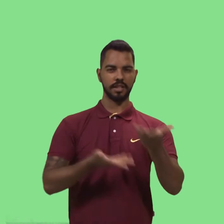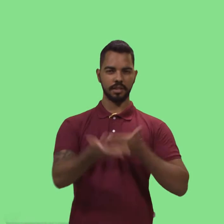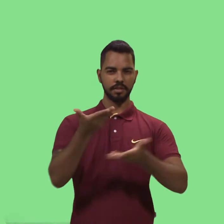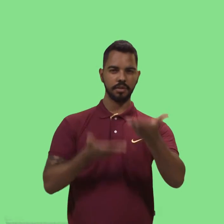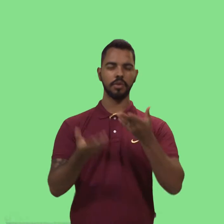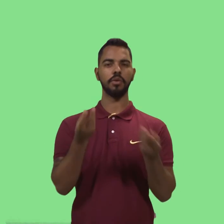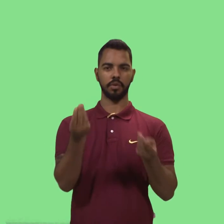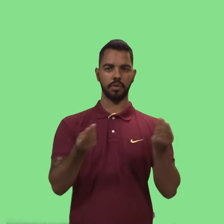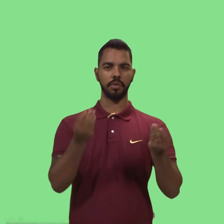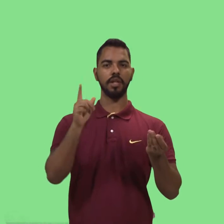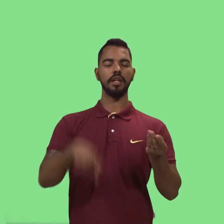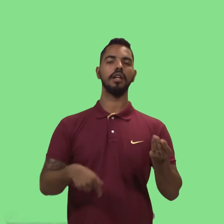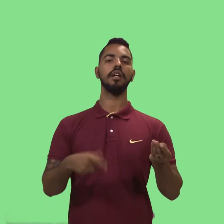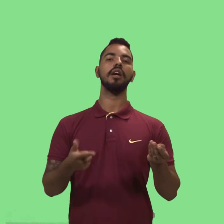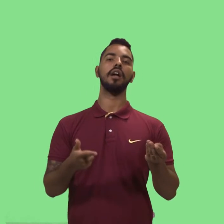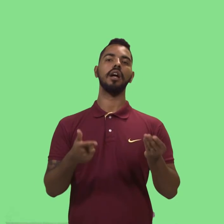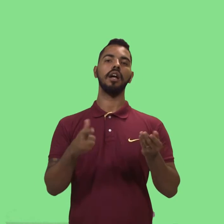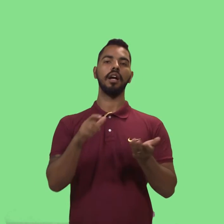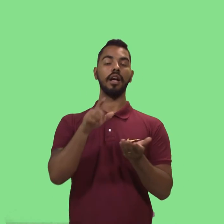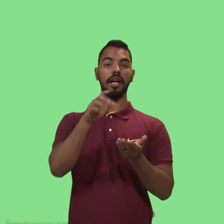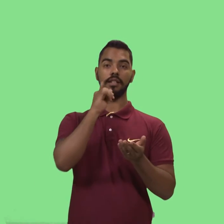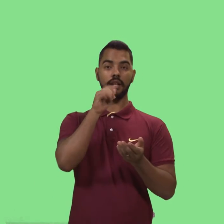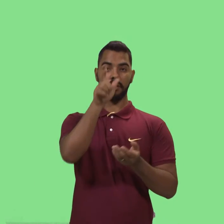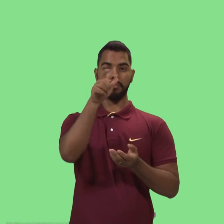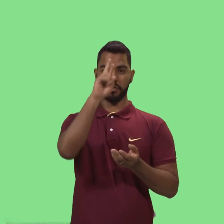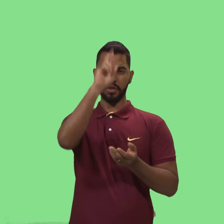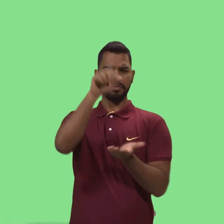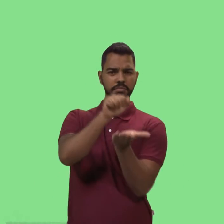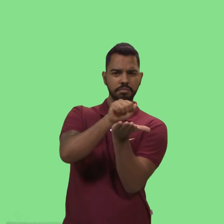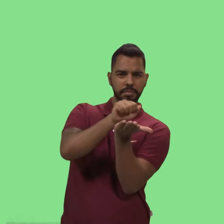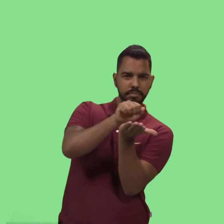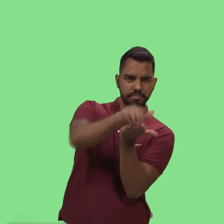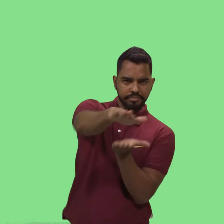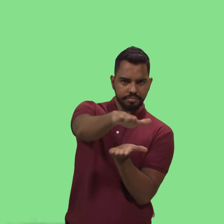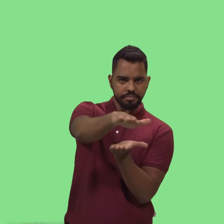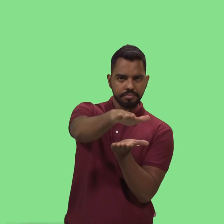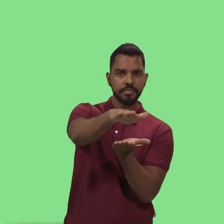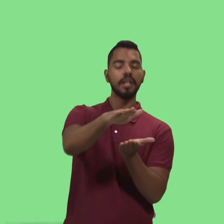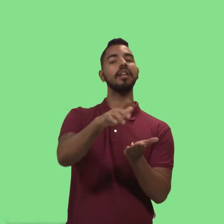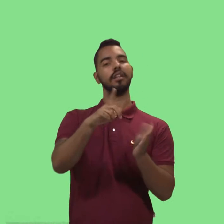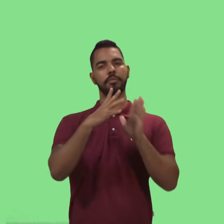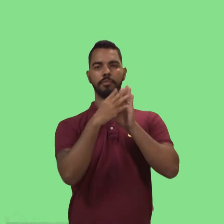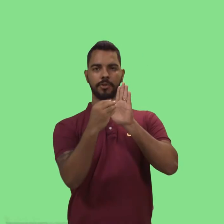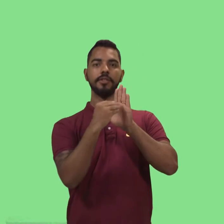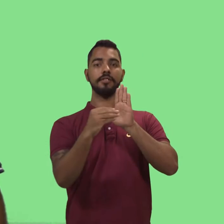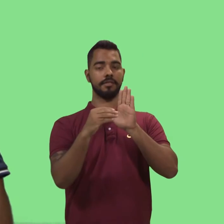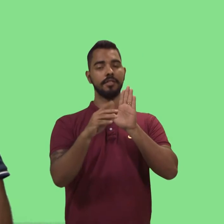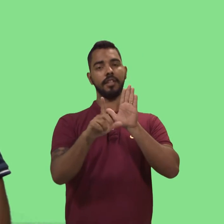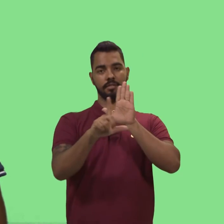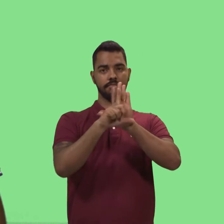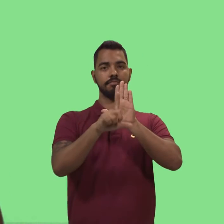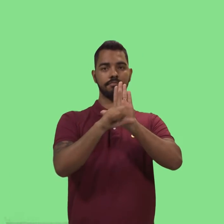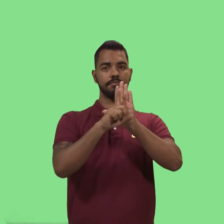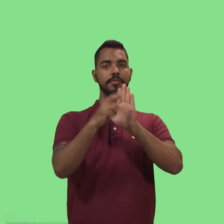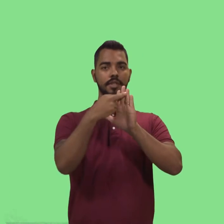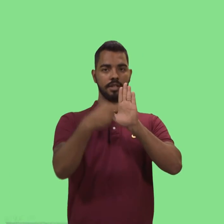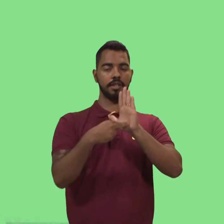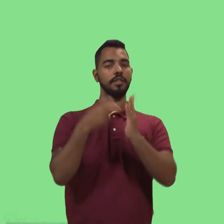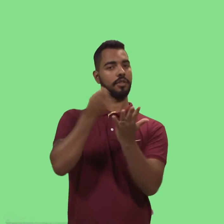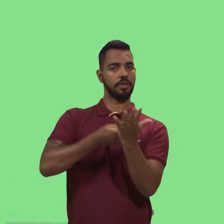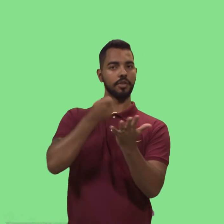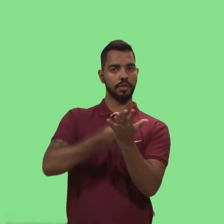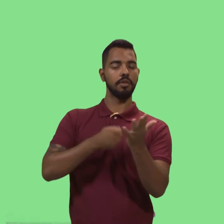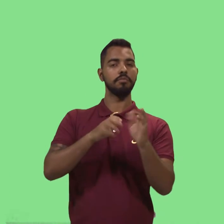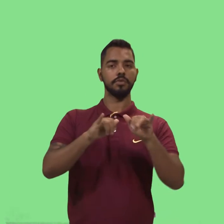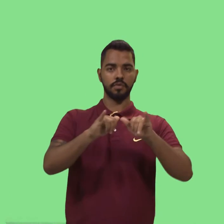prévio, destinado à comunicação da rescisão de contrato de trabalho. Este modelo segue modelos específicos